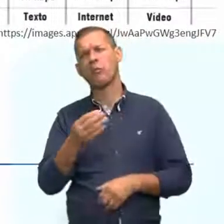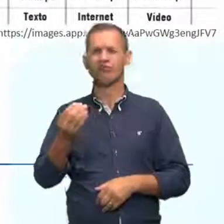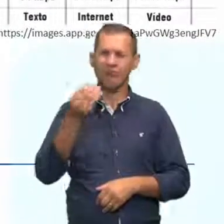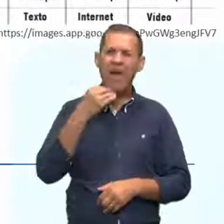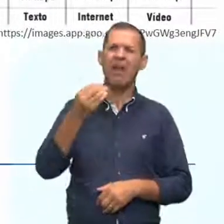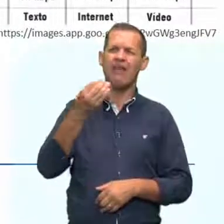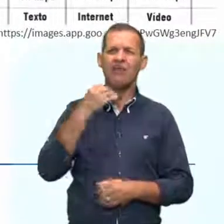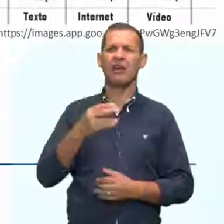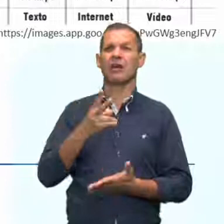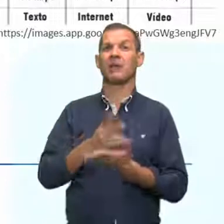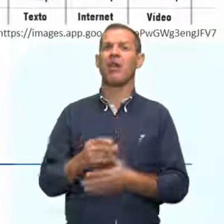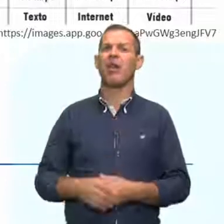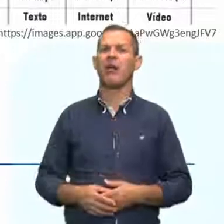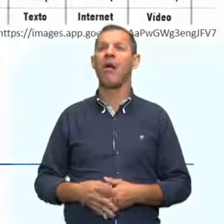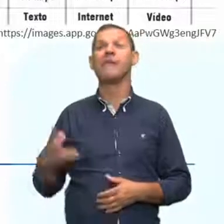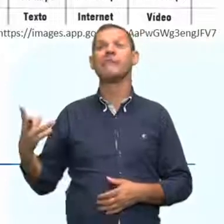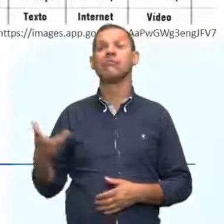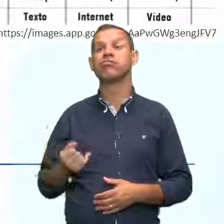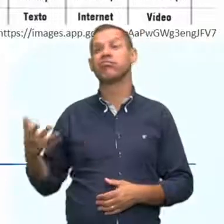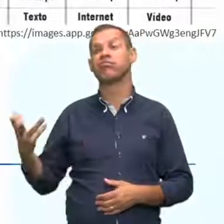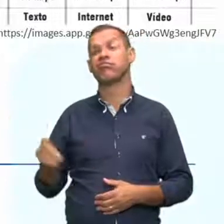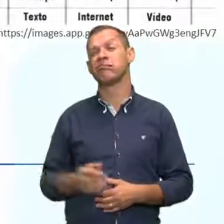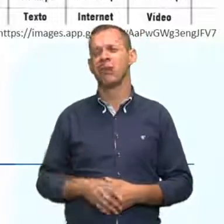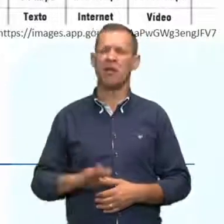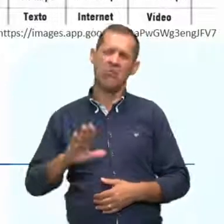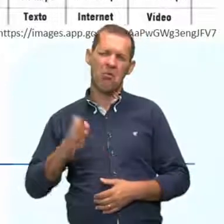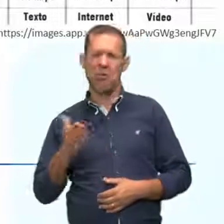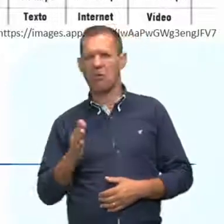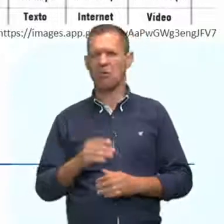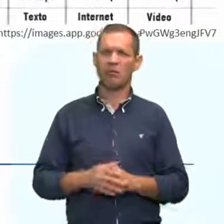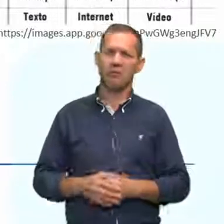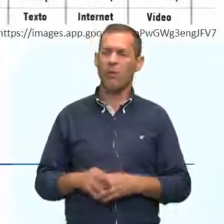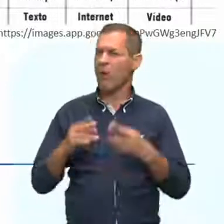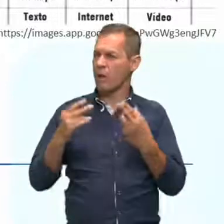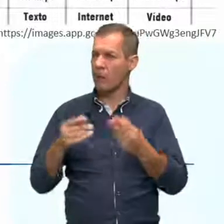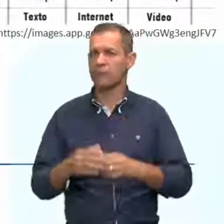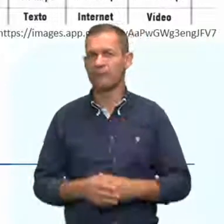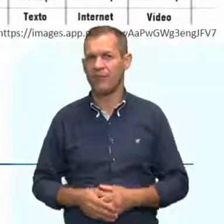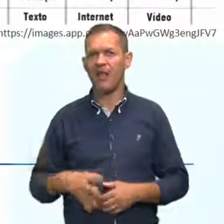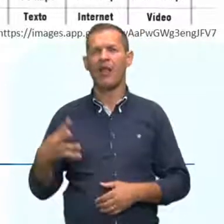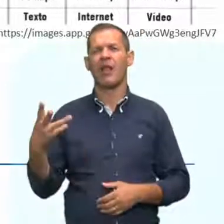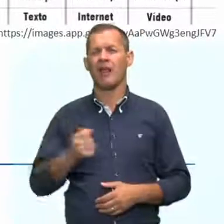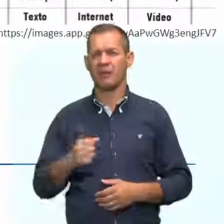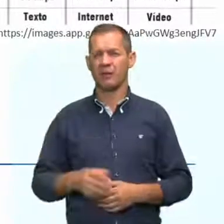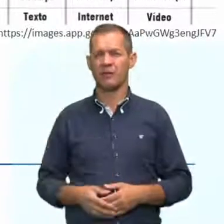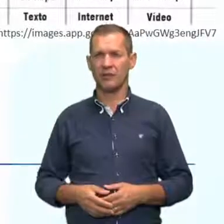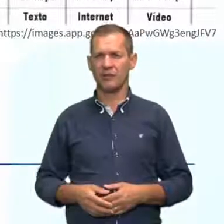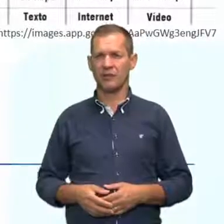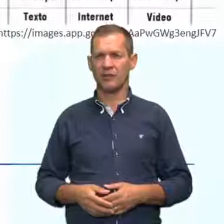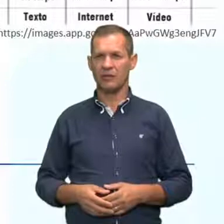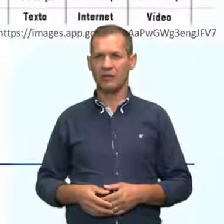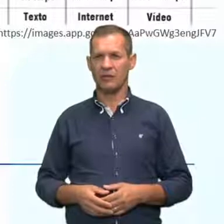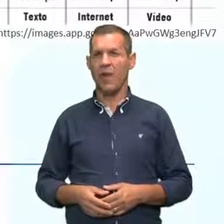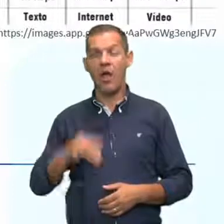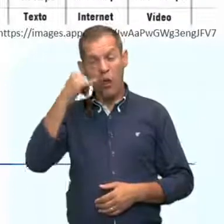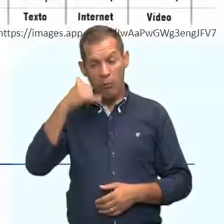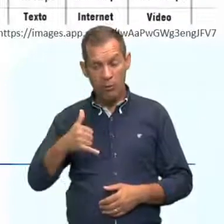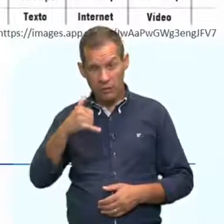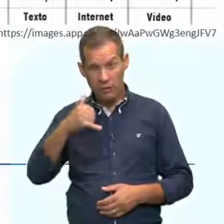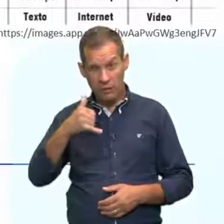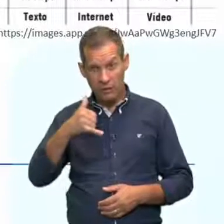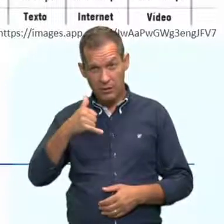fraca. A velocidade era aproximadamente igual à velocidade de uma conexão de escada.